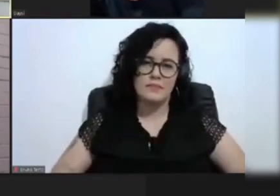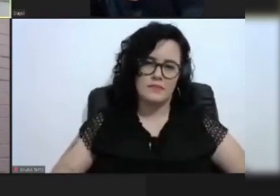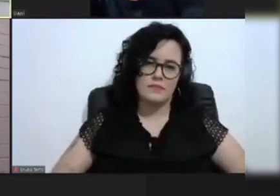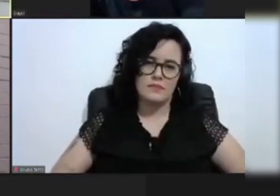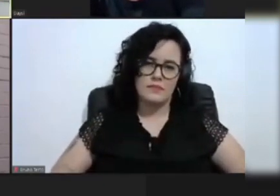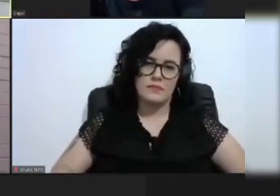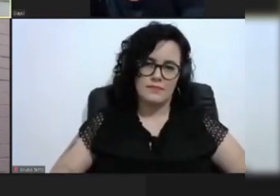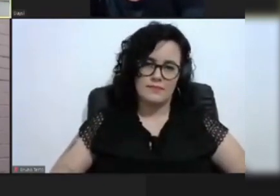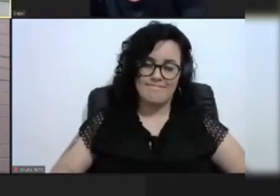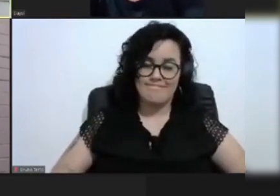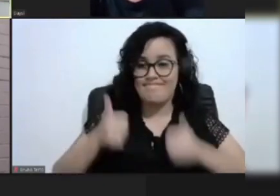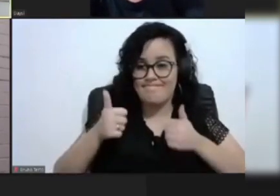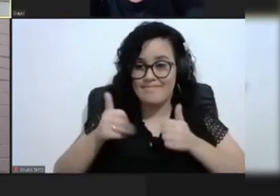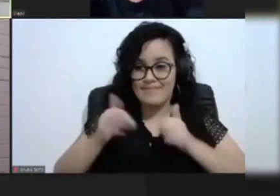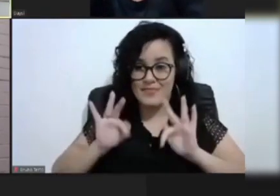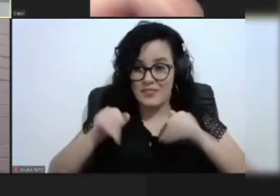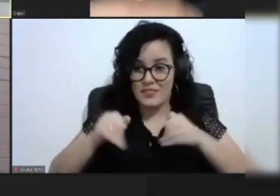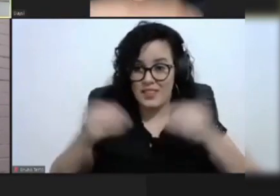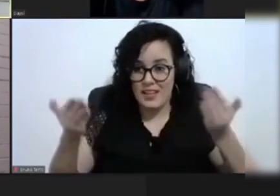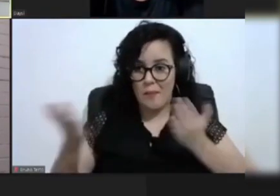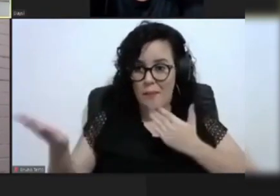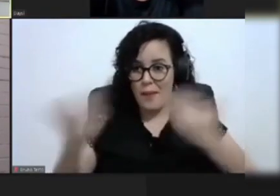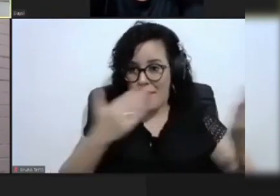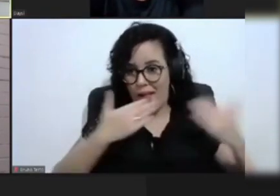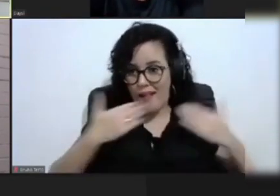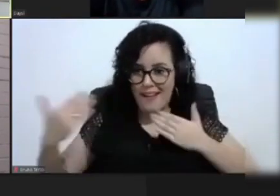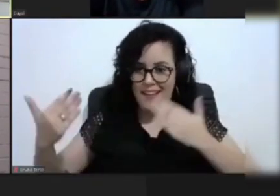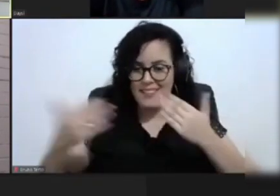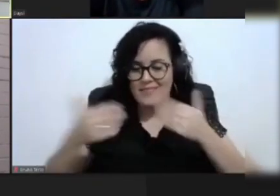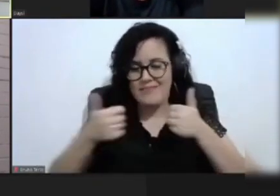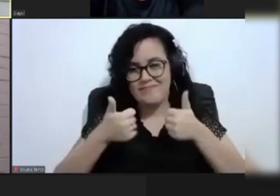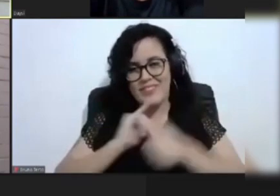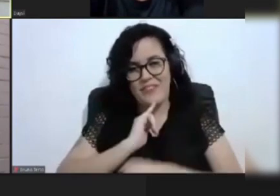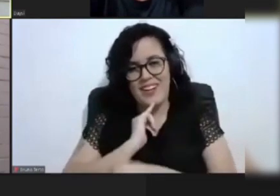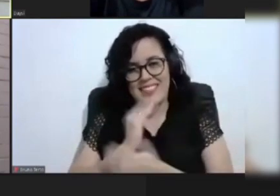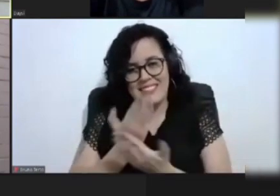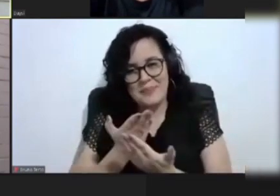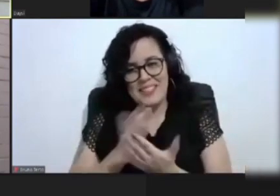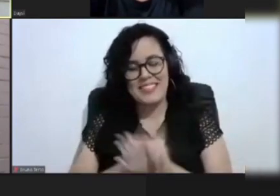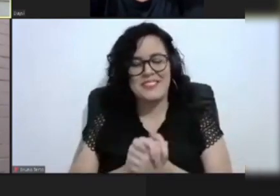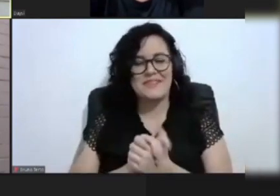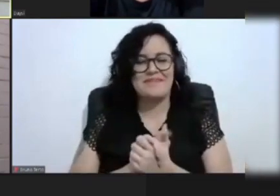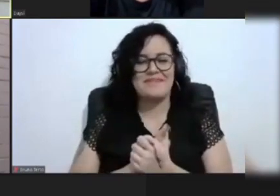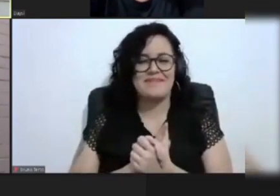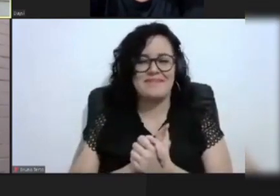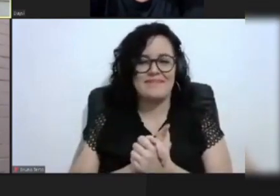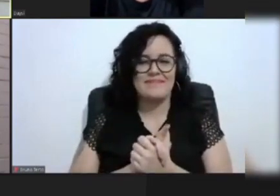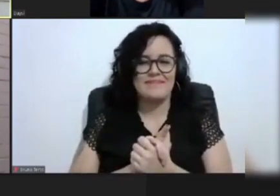gente está chegando no fim da nossa conversa, infelizmente, porque estava...